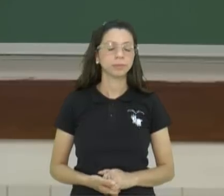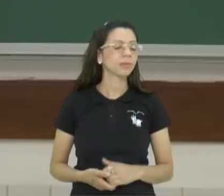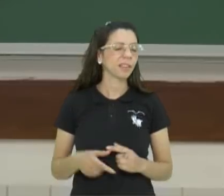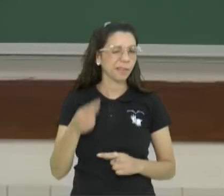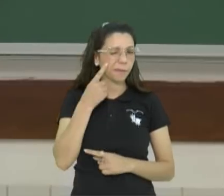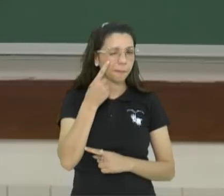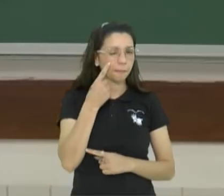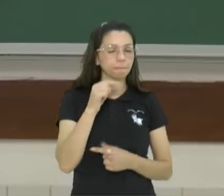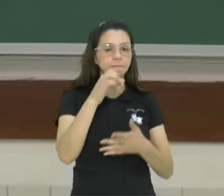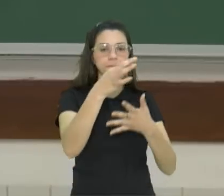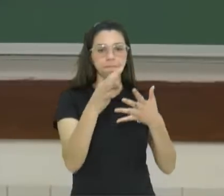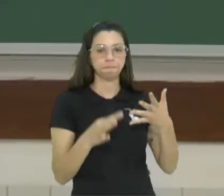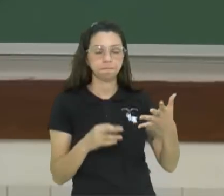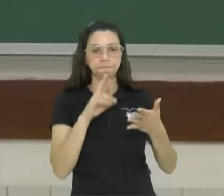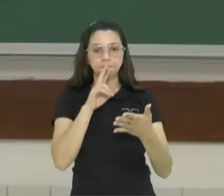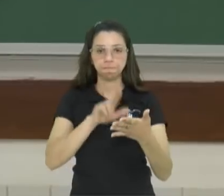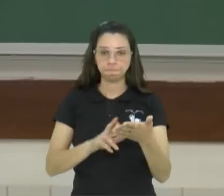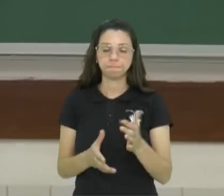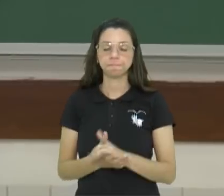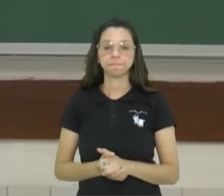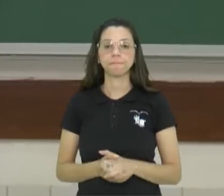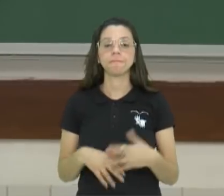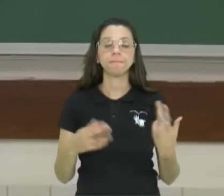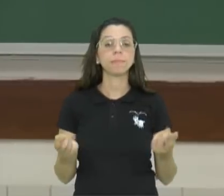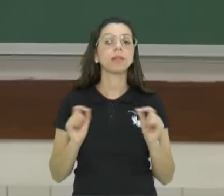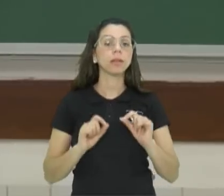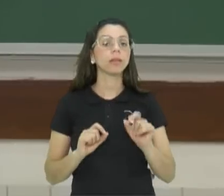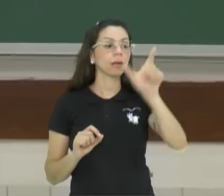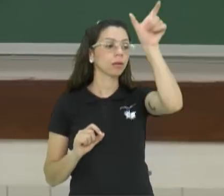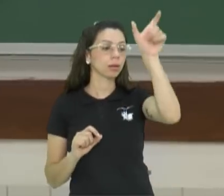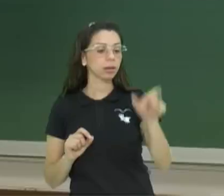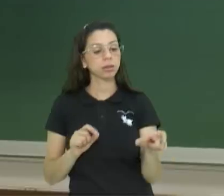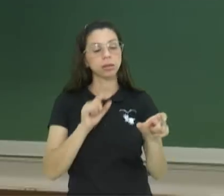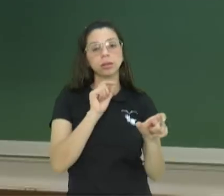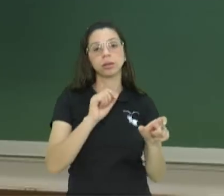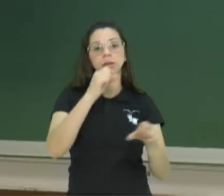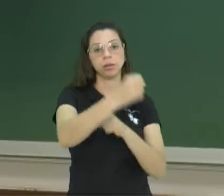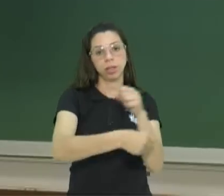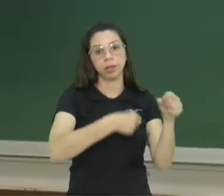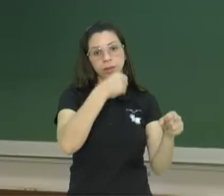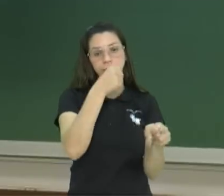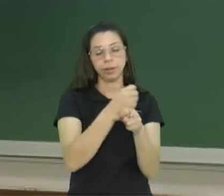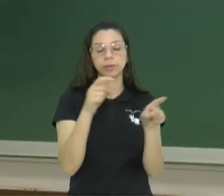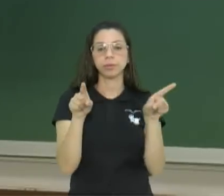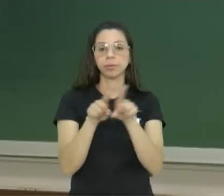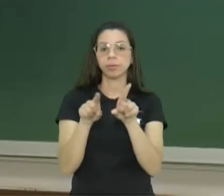Vamos corrigir então? Vejam lá, vamos relacionar a data com os eventos da vida dele.